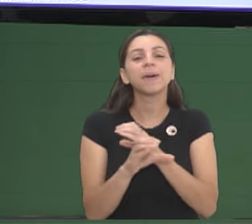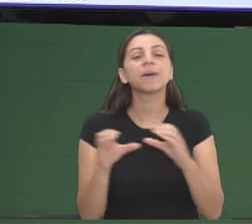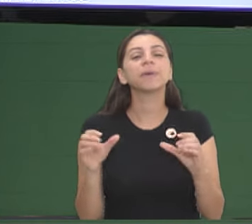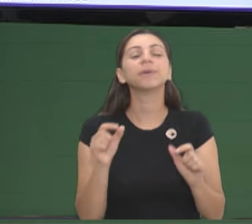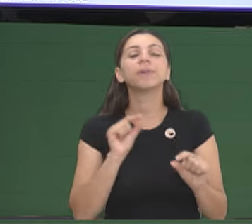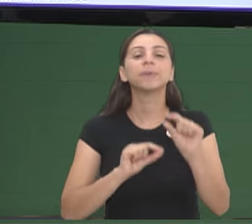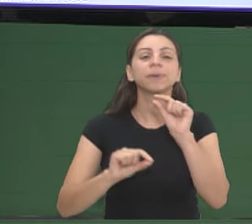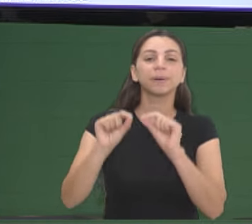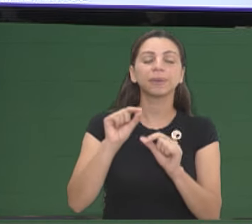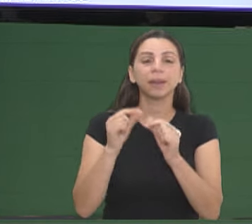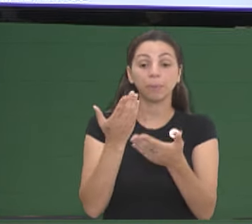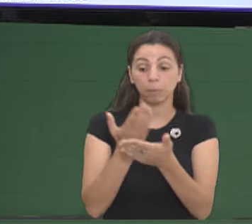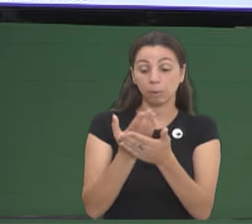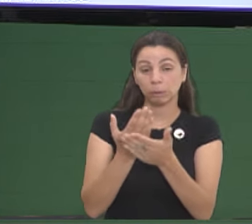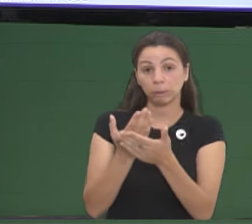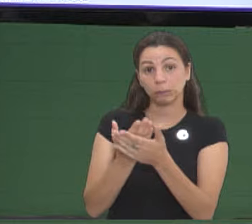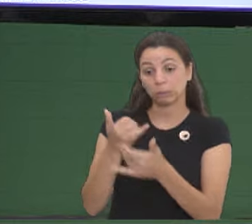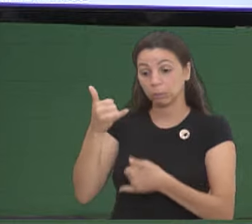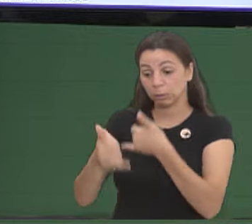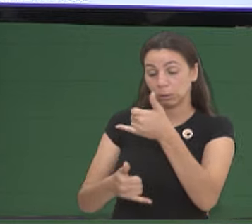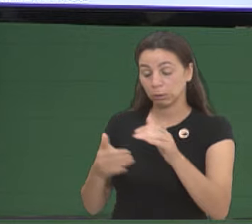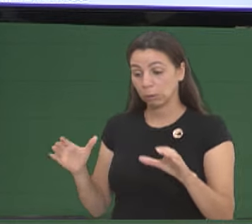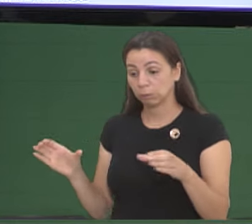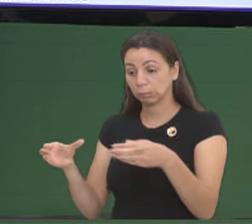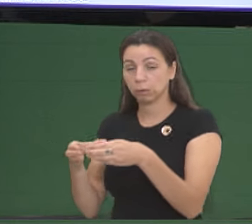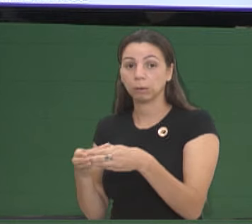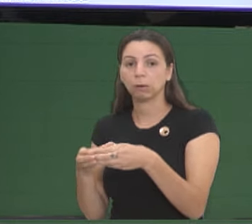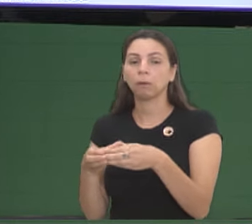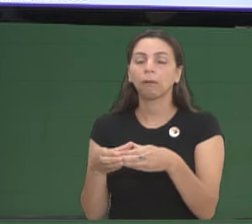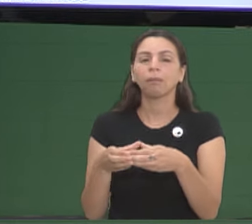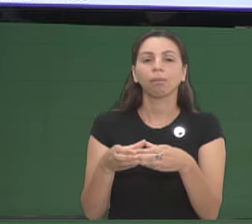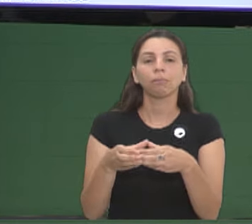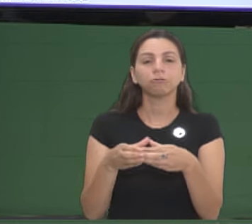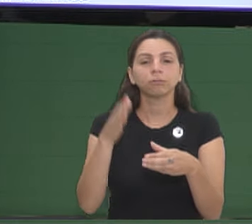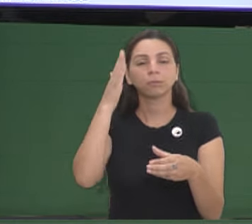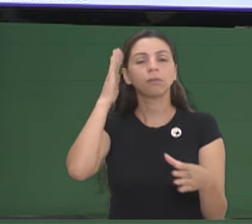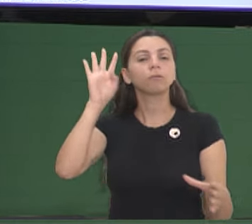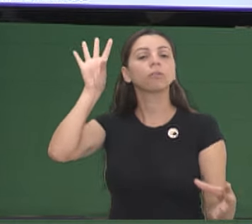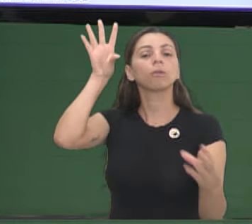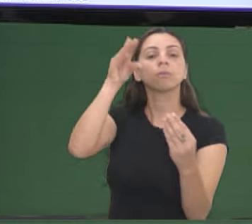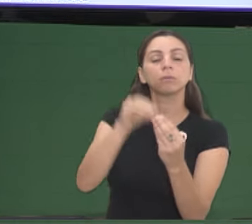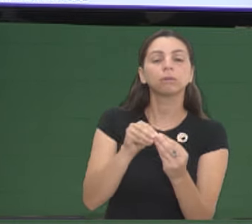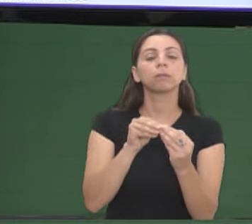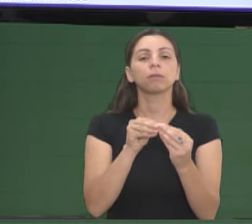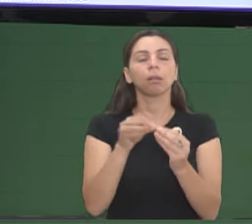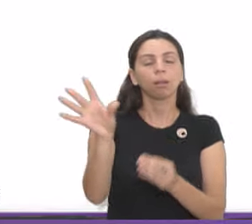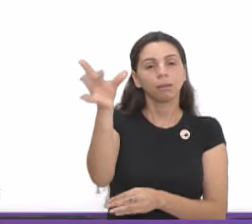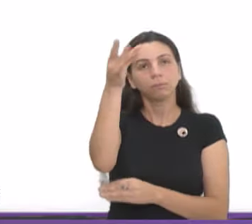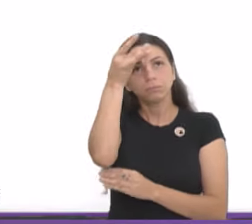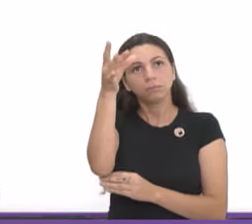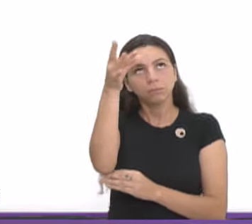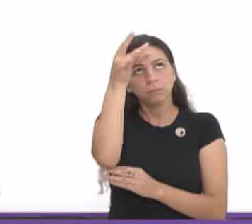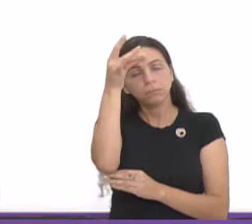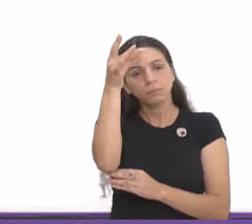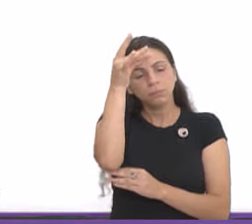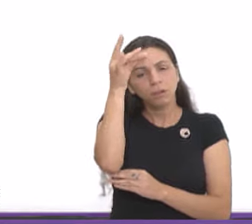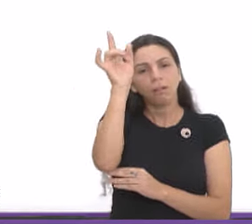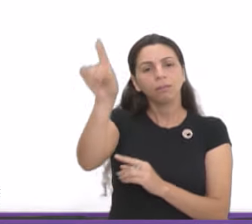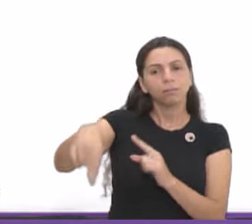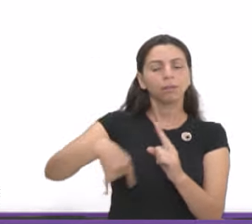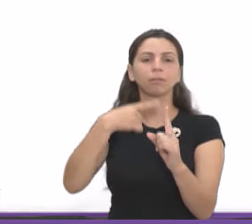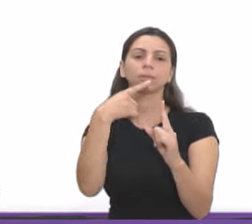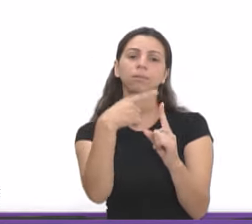jogos cooperativos. Espero que vocês tenham compreendido bem, que tenham assimilado todas essas questões e visto o lado positivo,